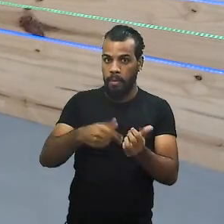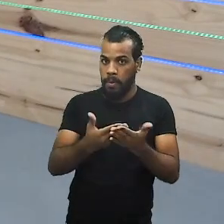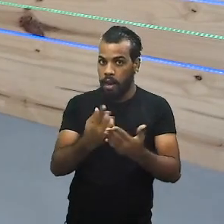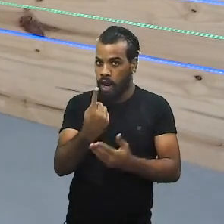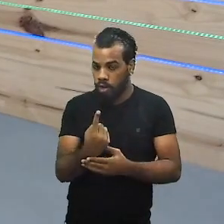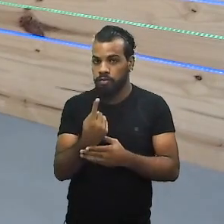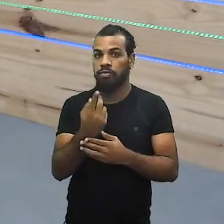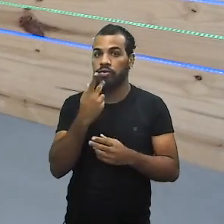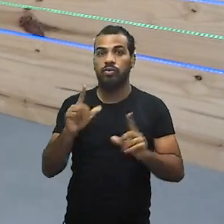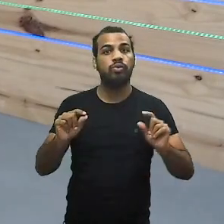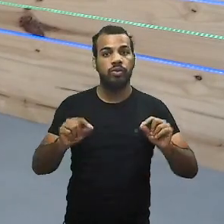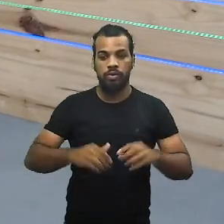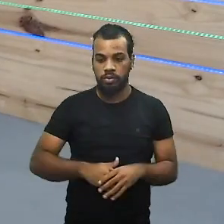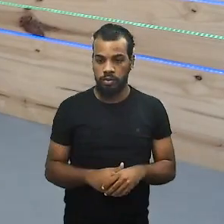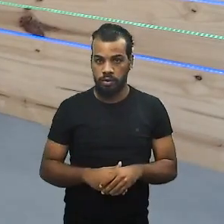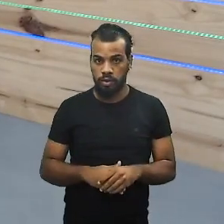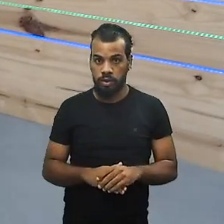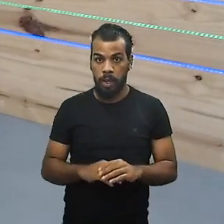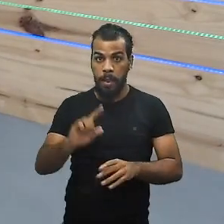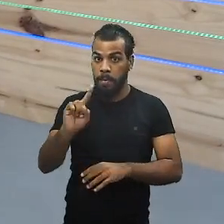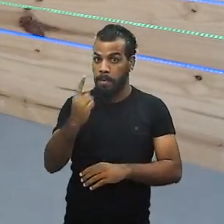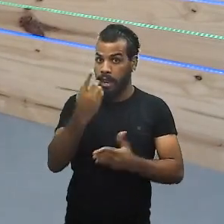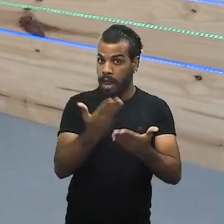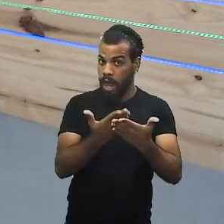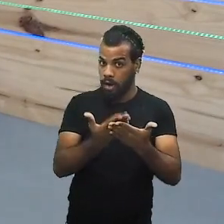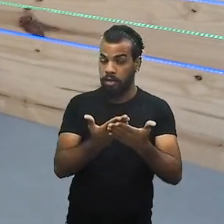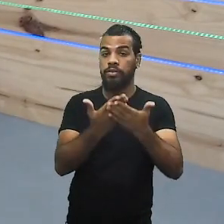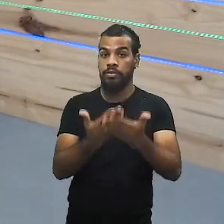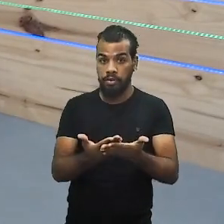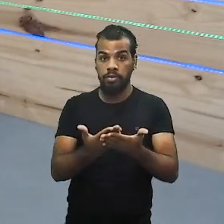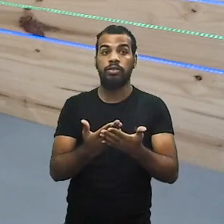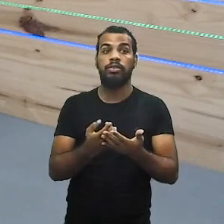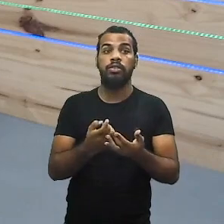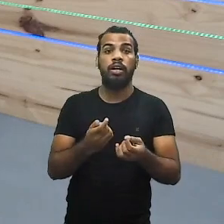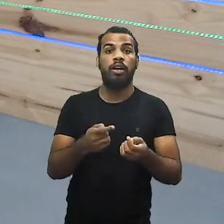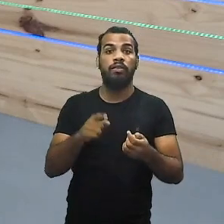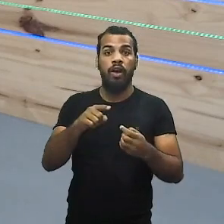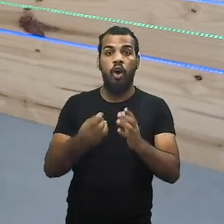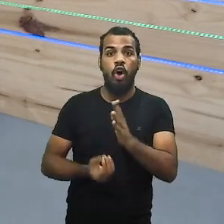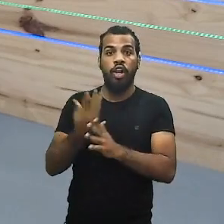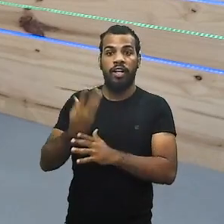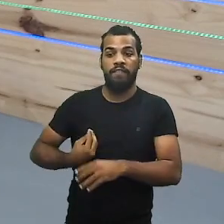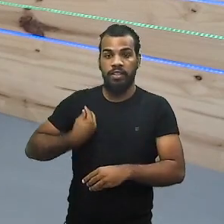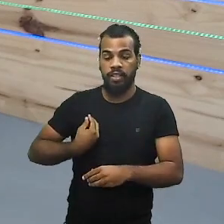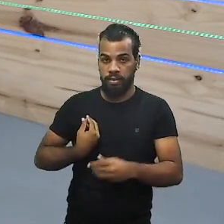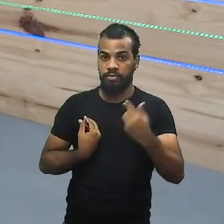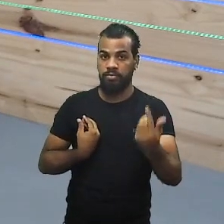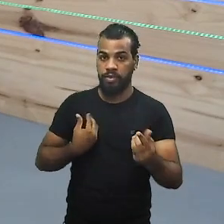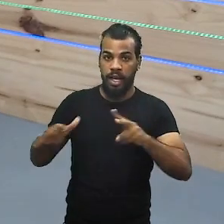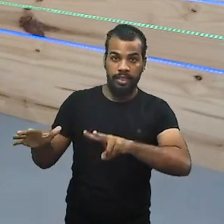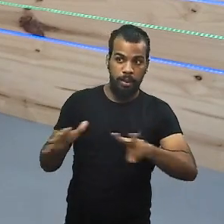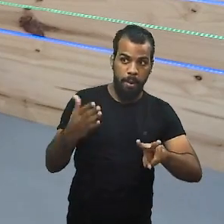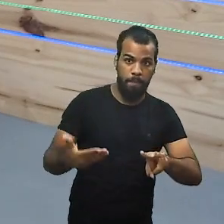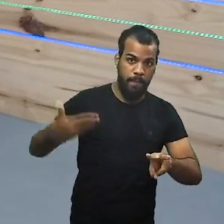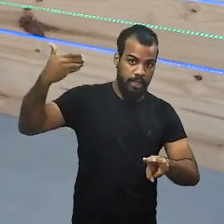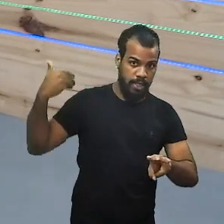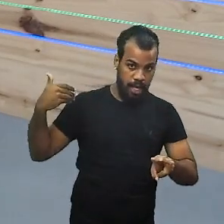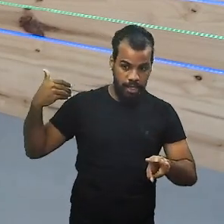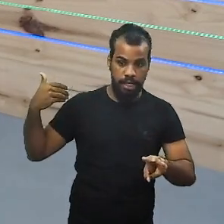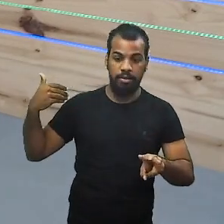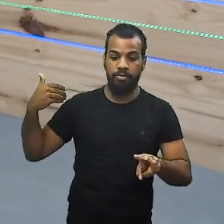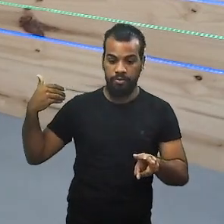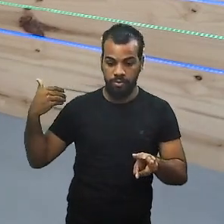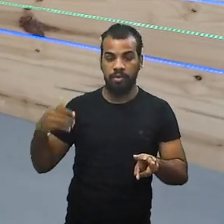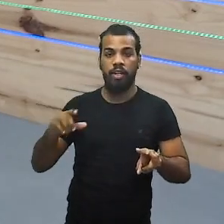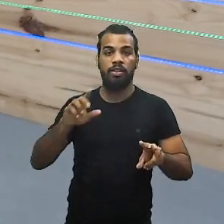isso, que é o seguinte, desde a primeira aula, a gente vem trabalhando com essa coisa de origem da vida. Na semana passada, a gente falou